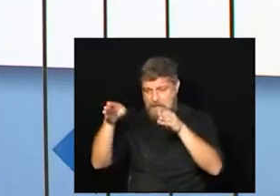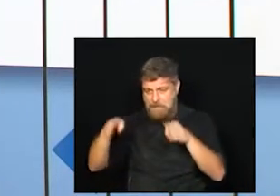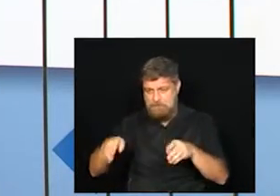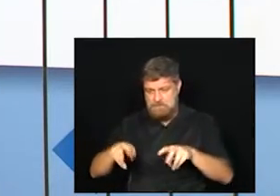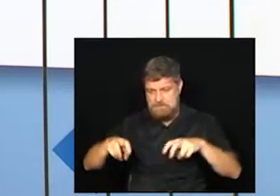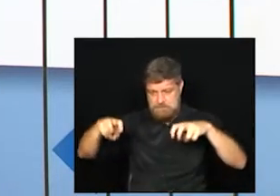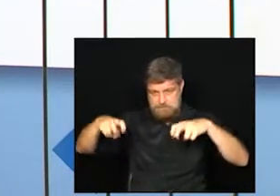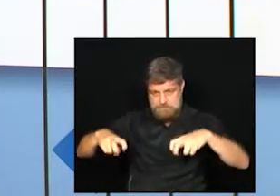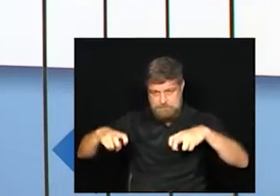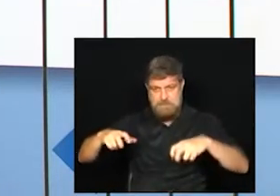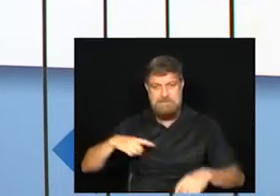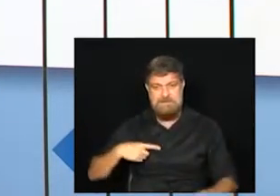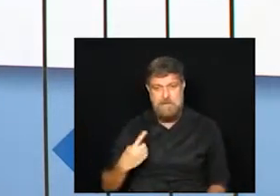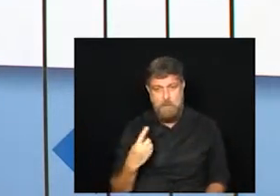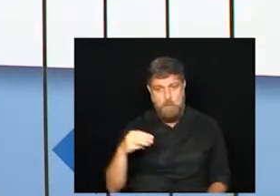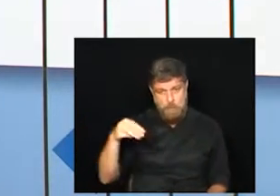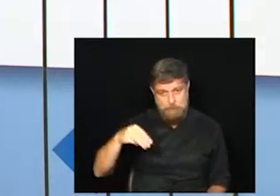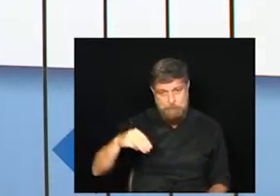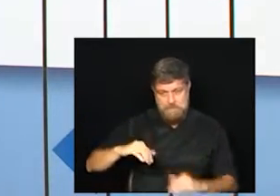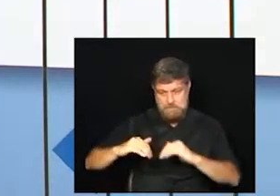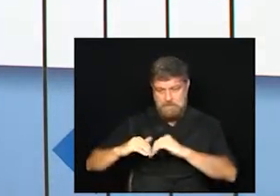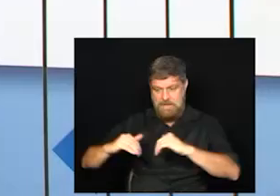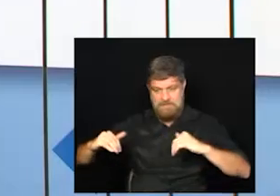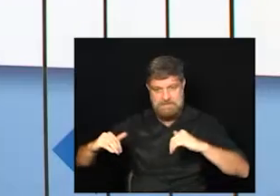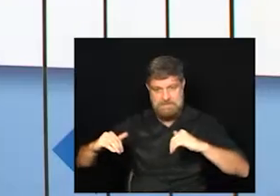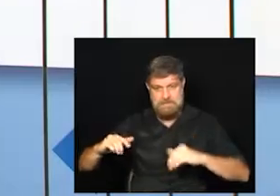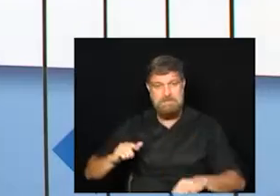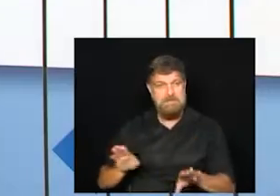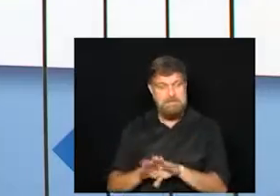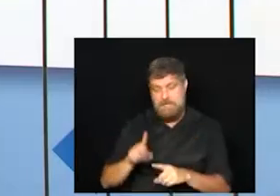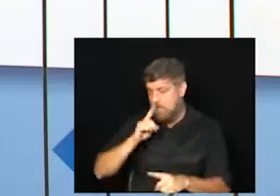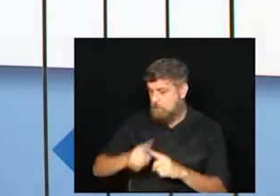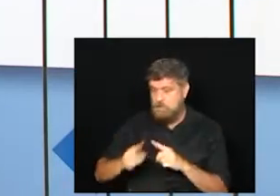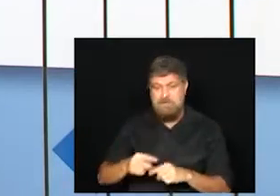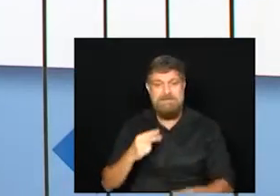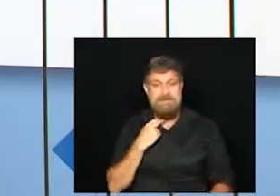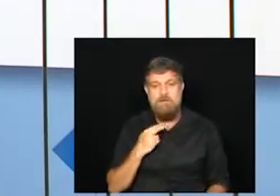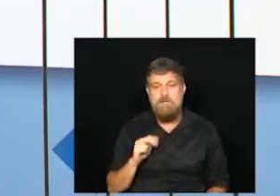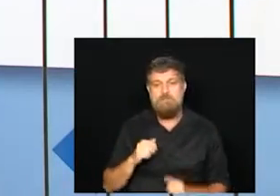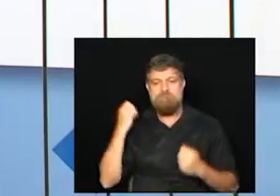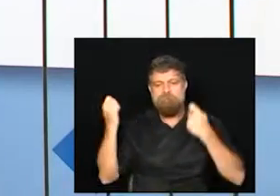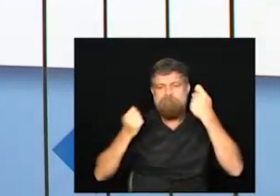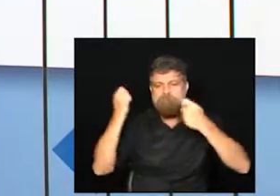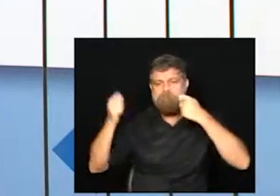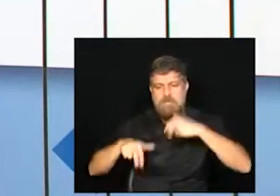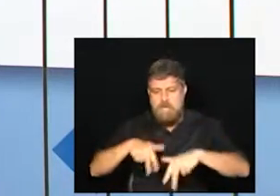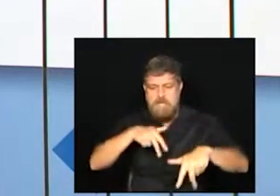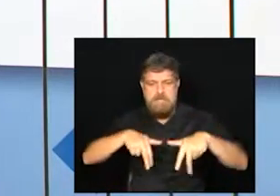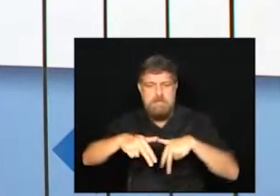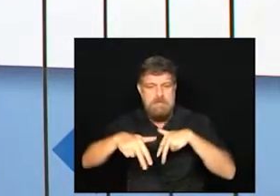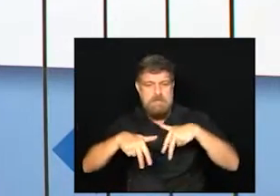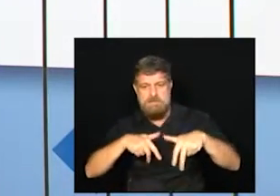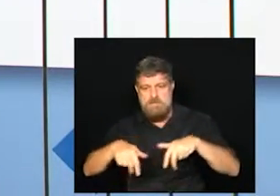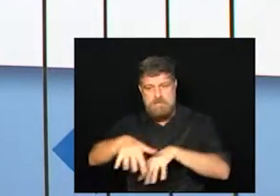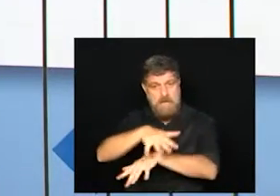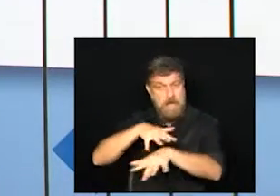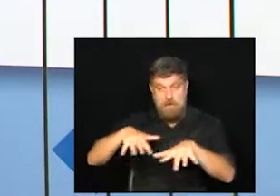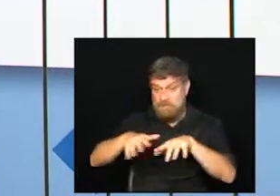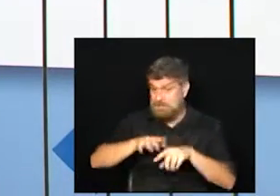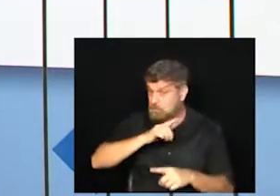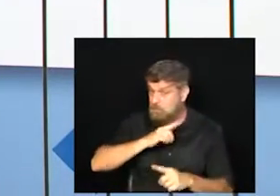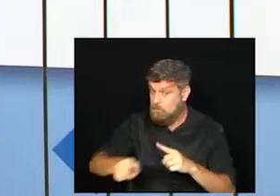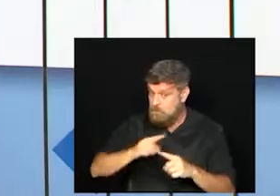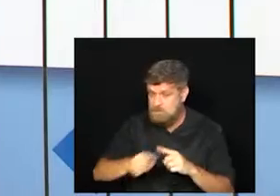ter distância mínima de 1 metro e é proibido ainda a pista de dança e aglomeração. Agora a gente vai falar